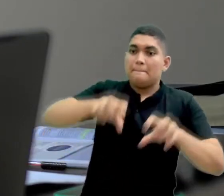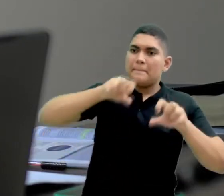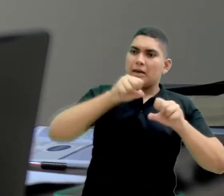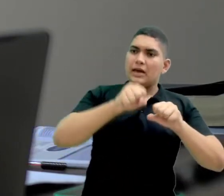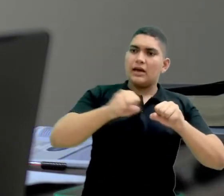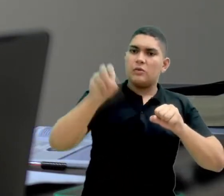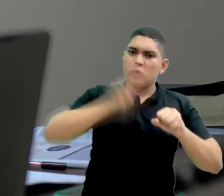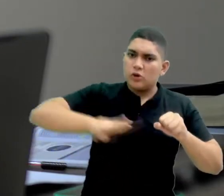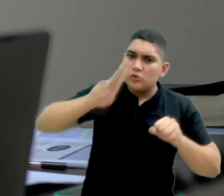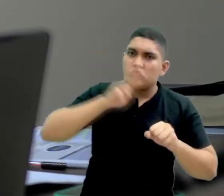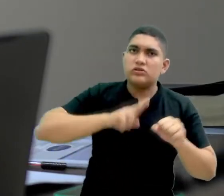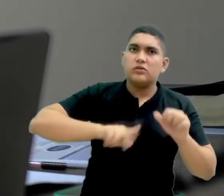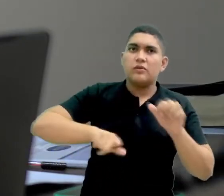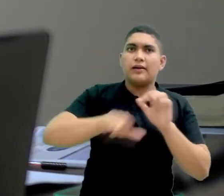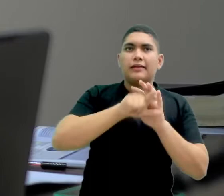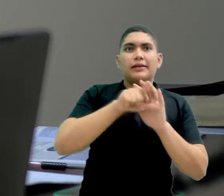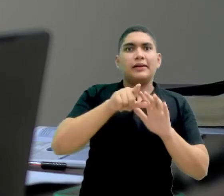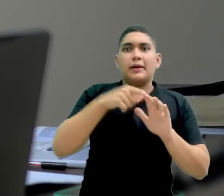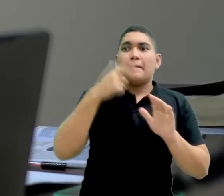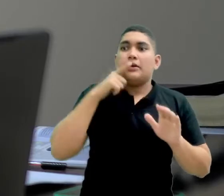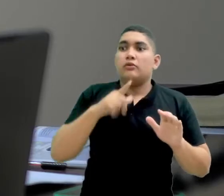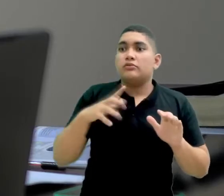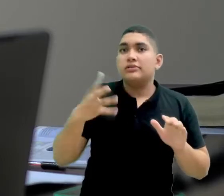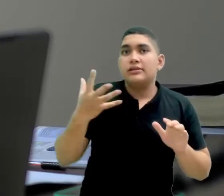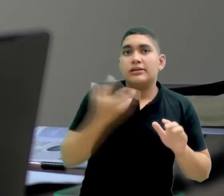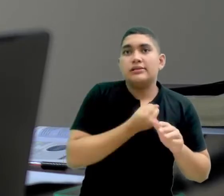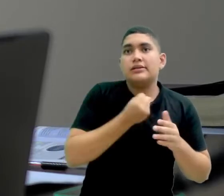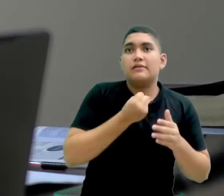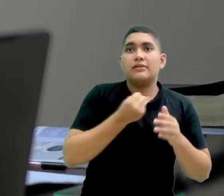para ser salvo somente diante da